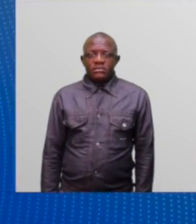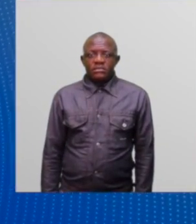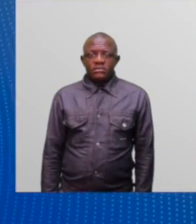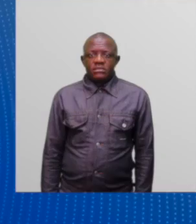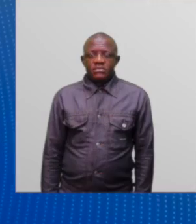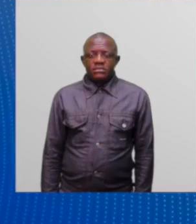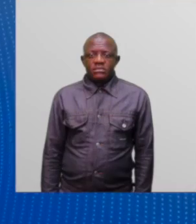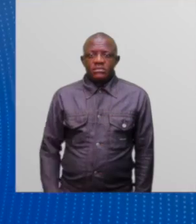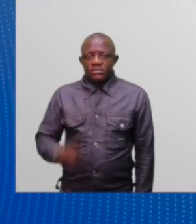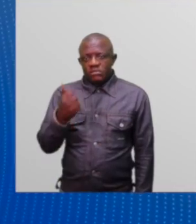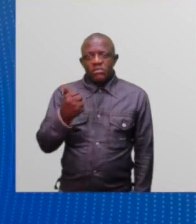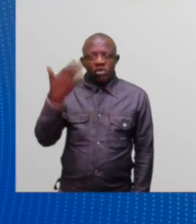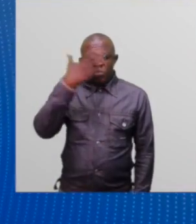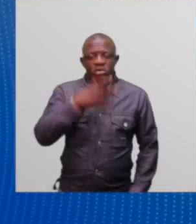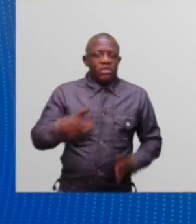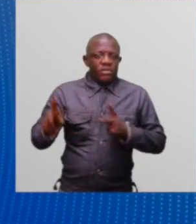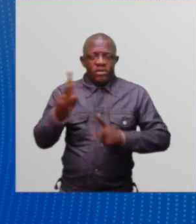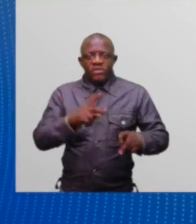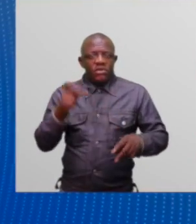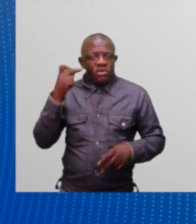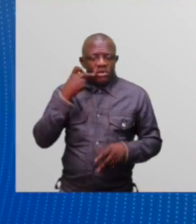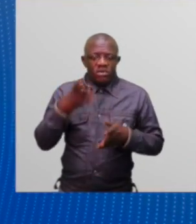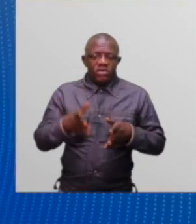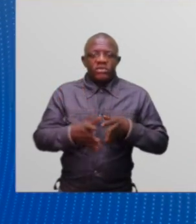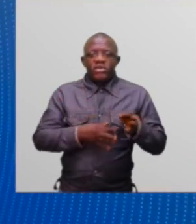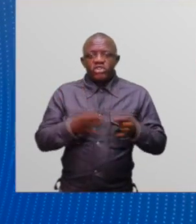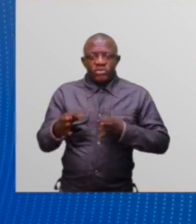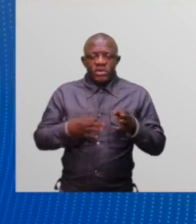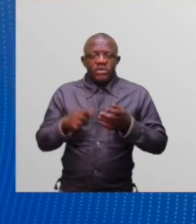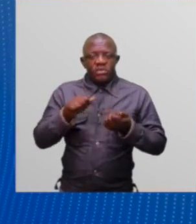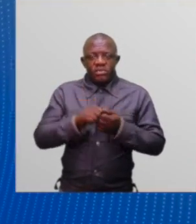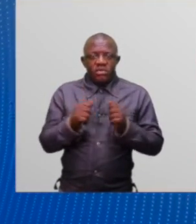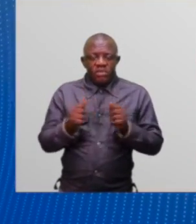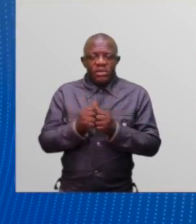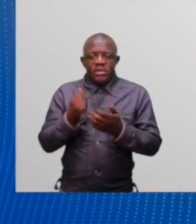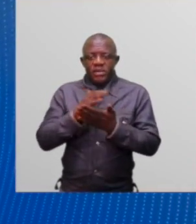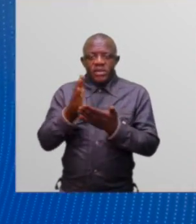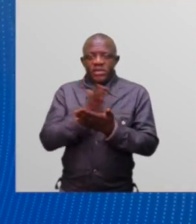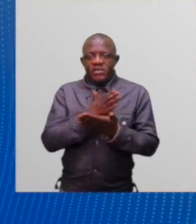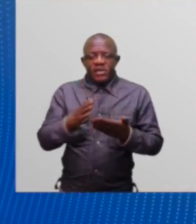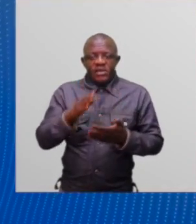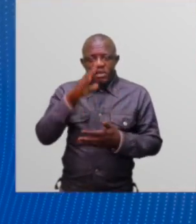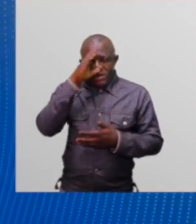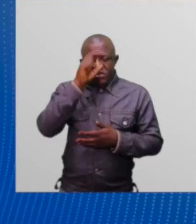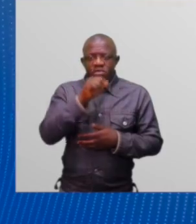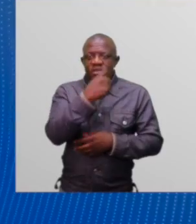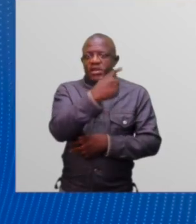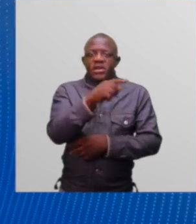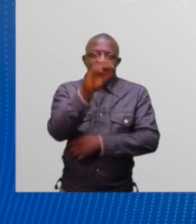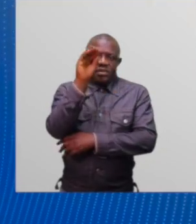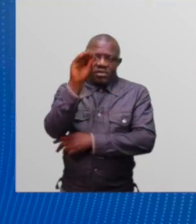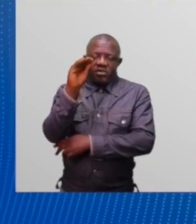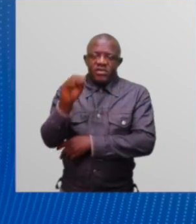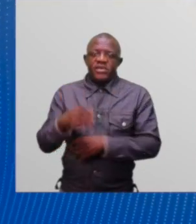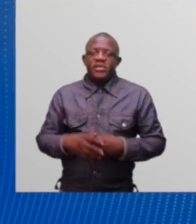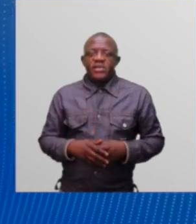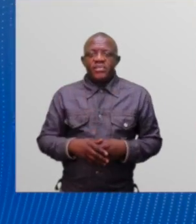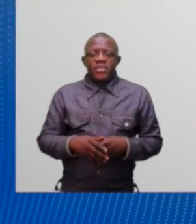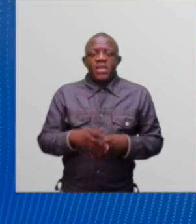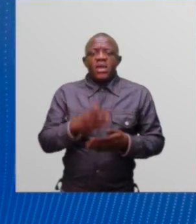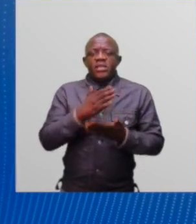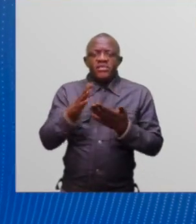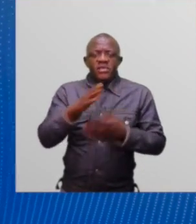mais assertiva para acelerar e elevar o desenvolvimento das comunidades. Com a implementação